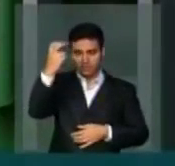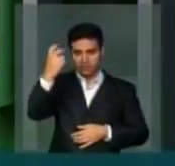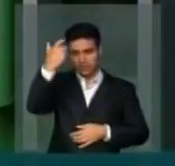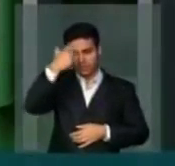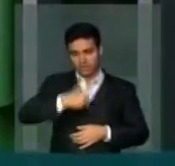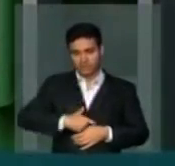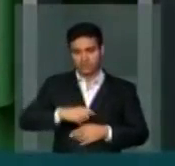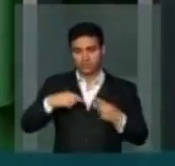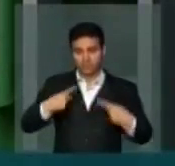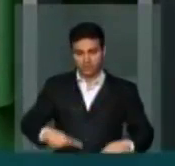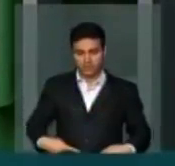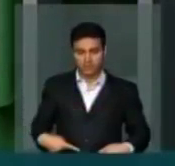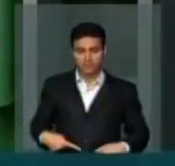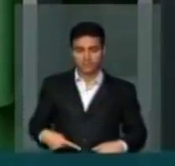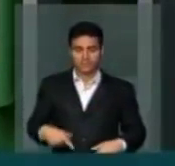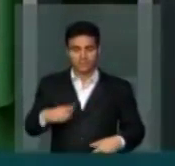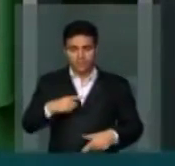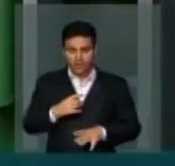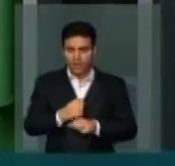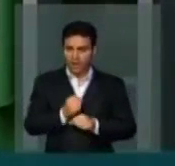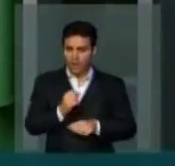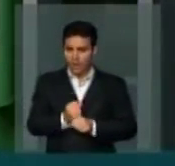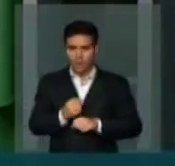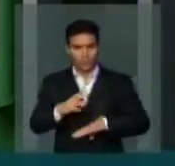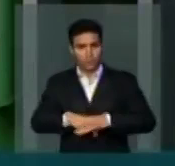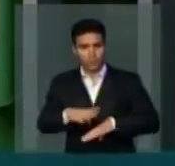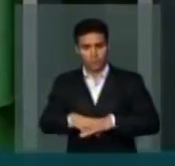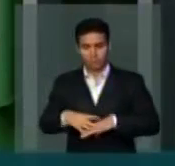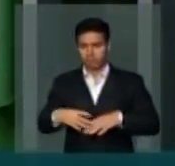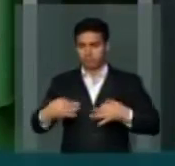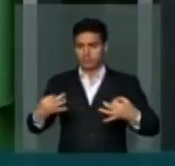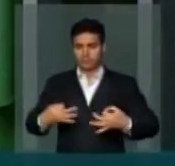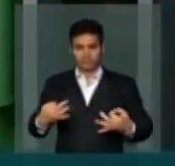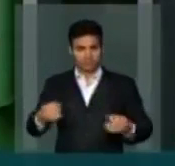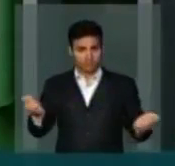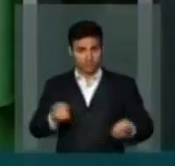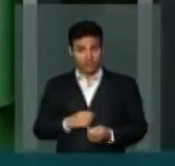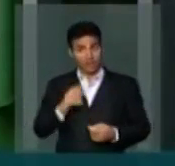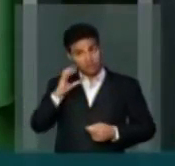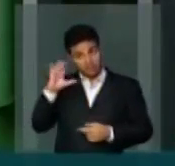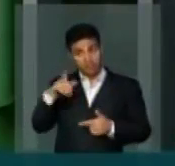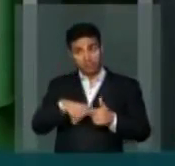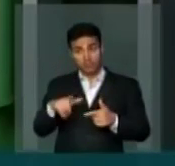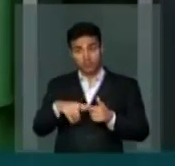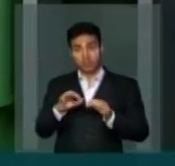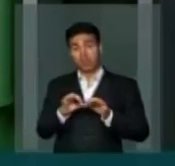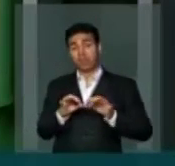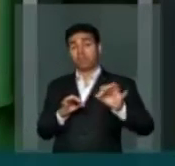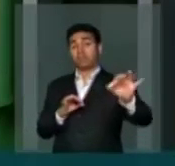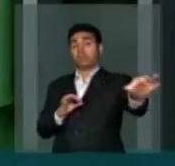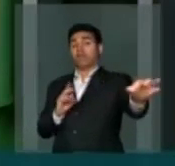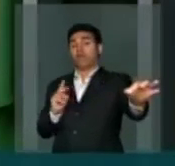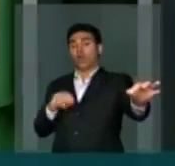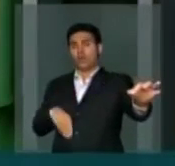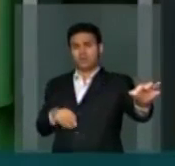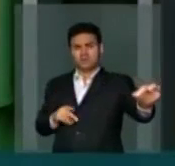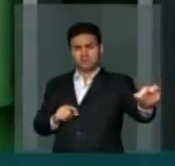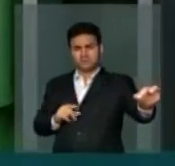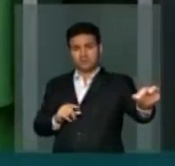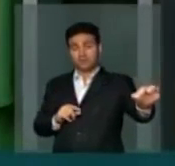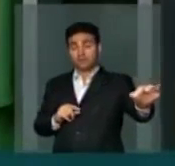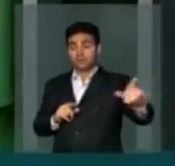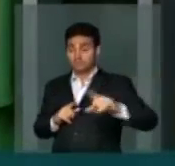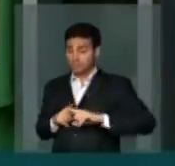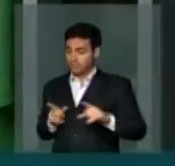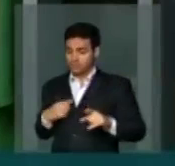espécie humana, que com cálculos precisos resolve problemas a milhões de quilômetros da Terra, temos que deflagrar